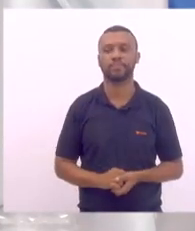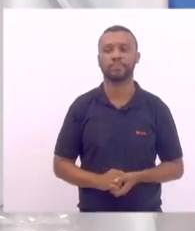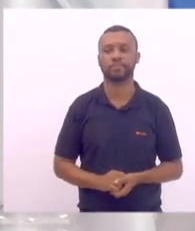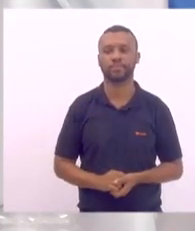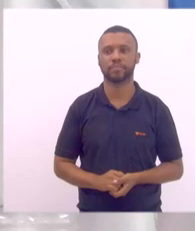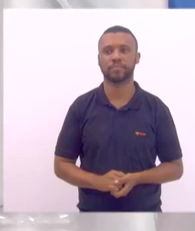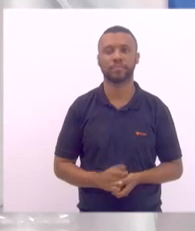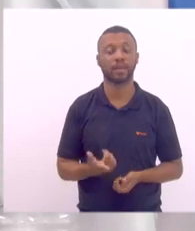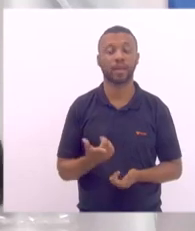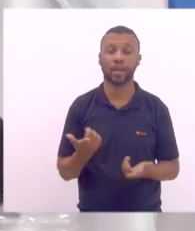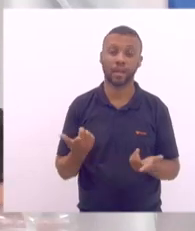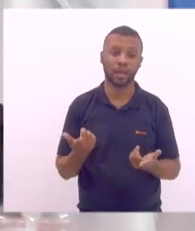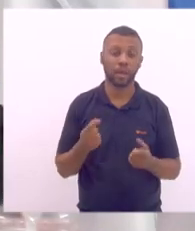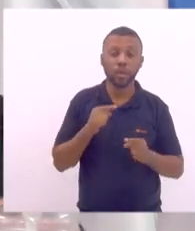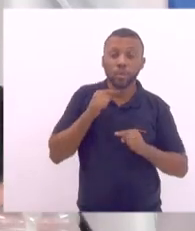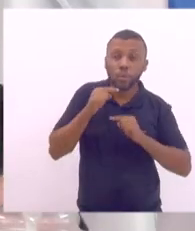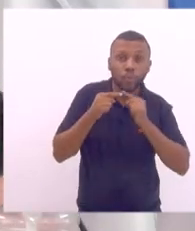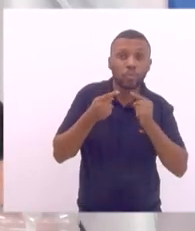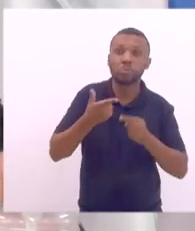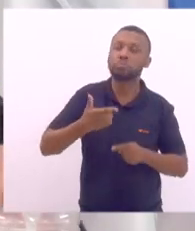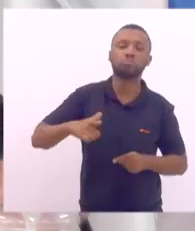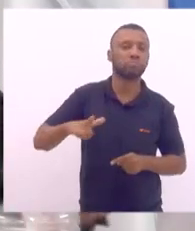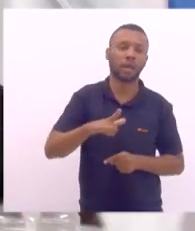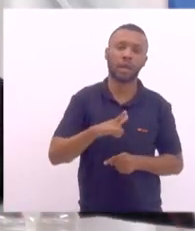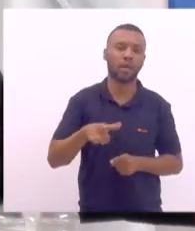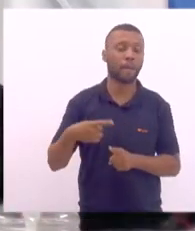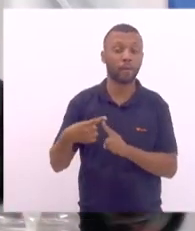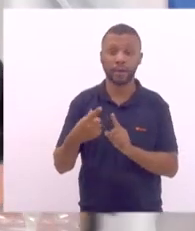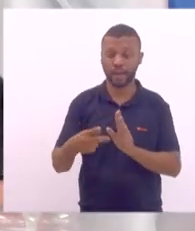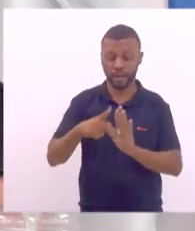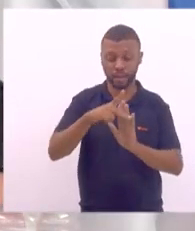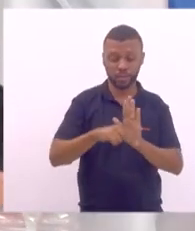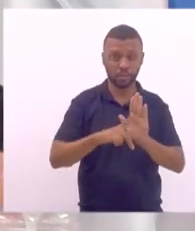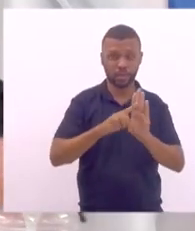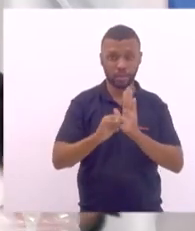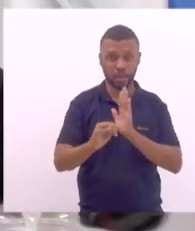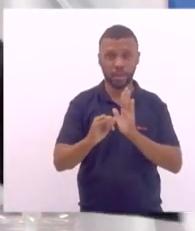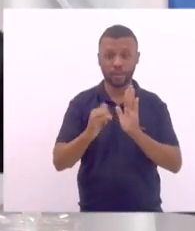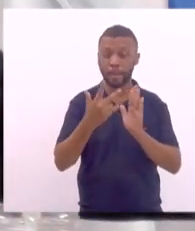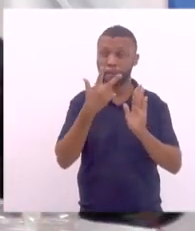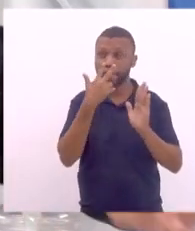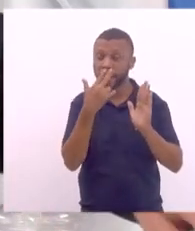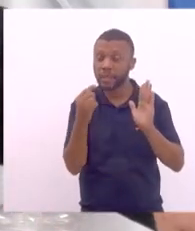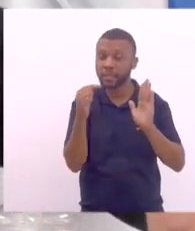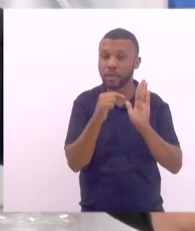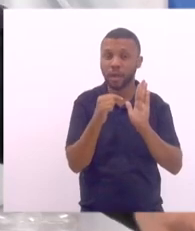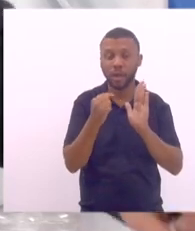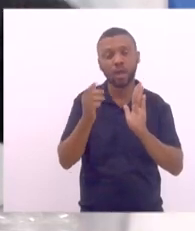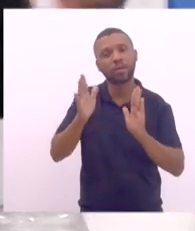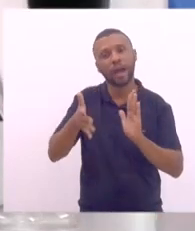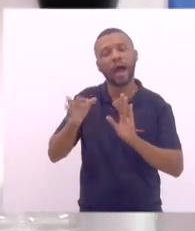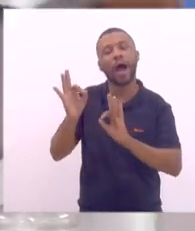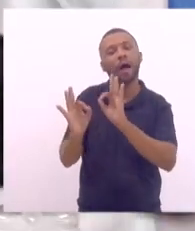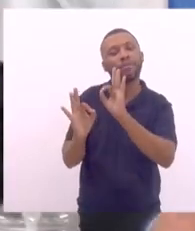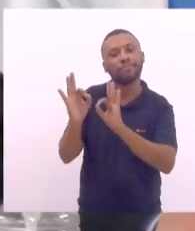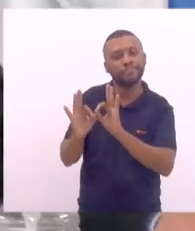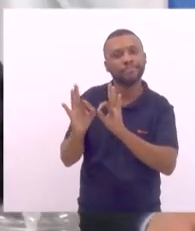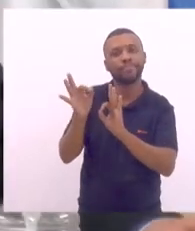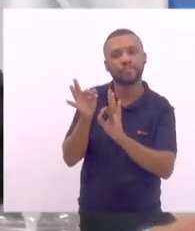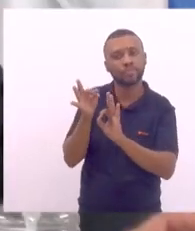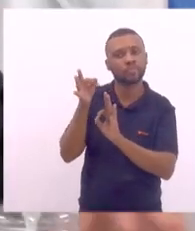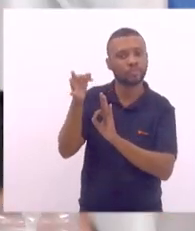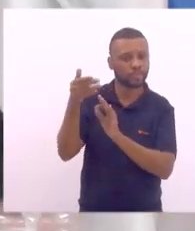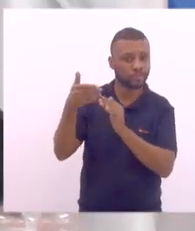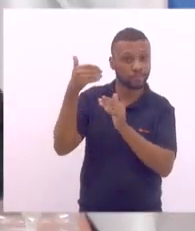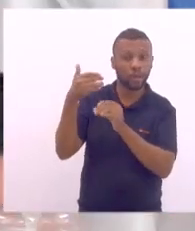Eu não tenho dúvida, porque esse projeto, parecido com esse, eu mesmo já tentei fazê-lo na década